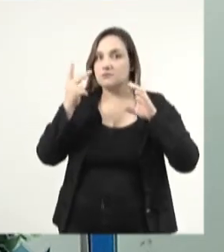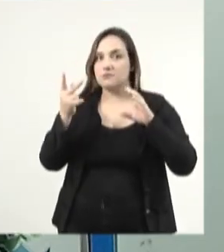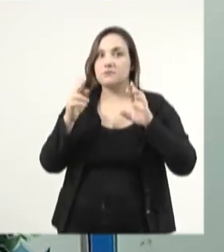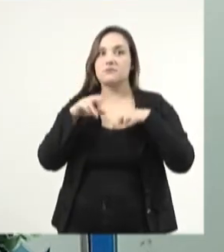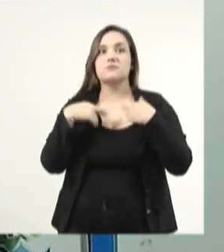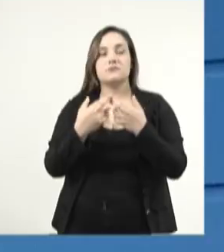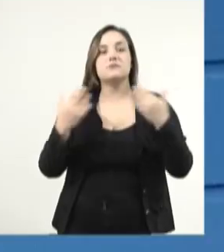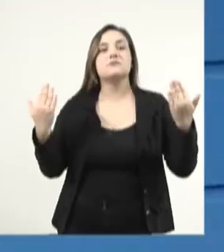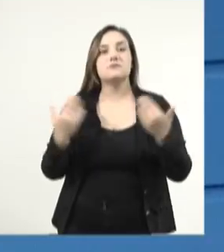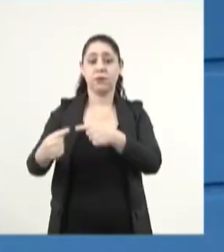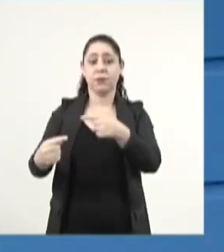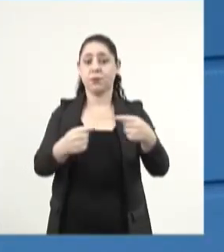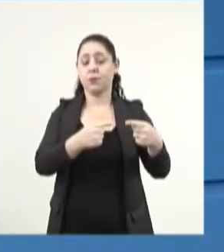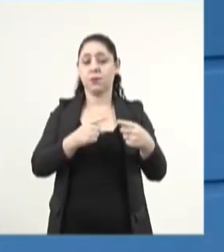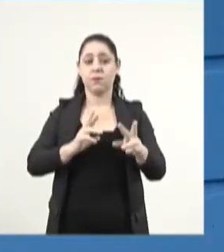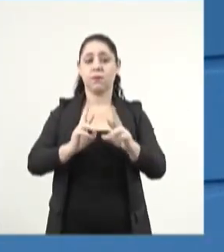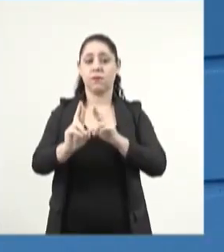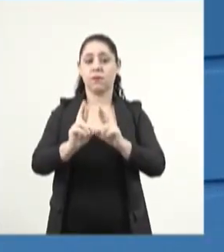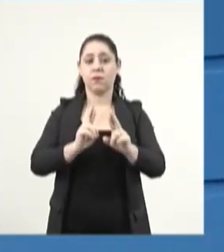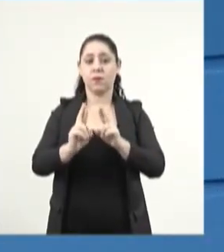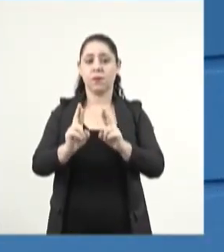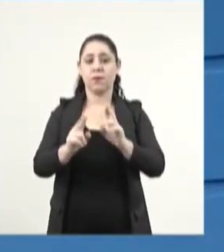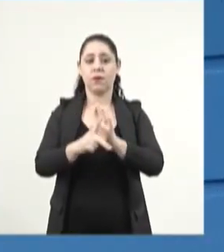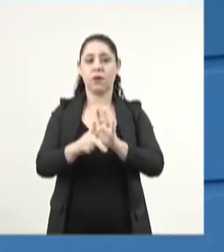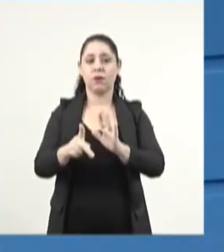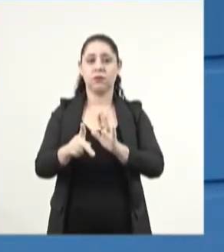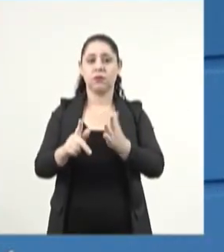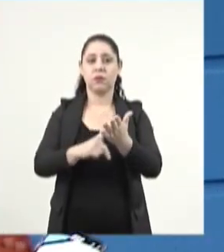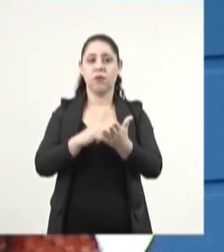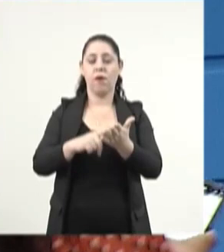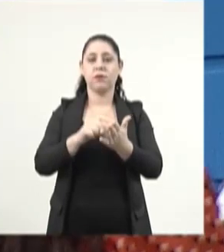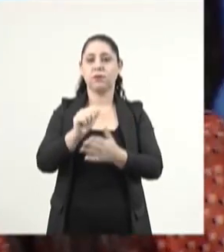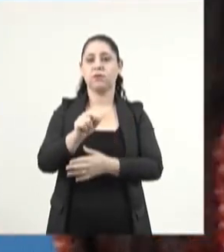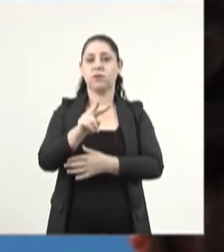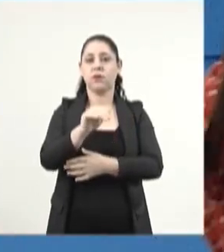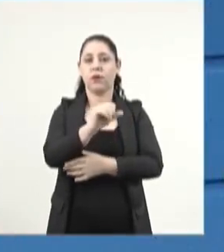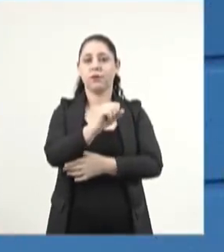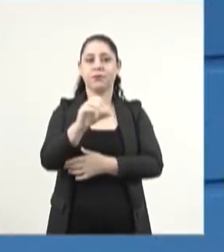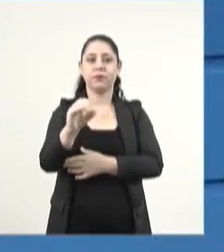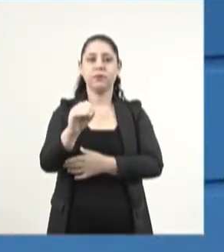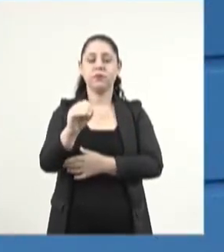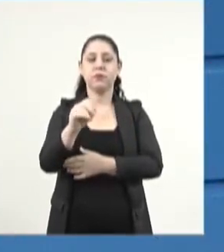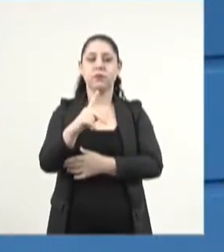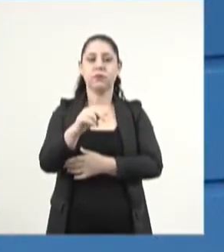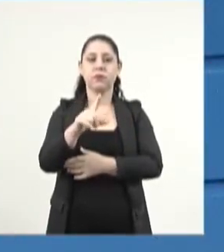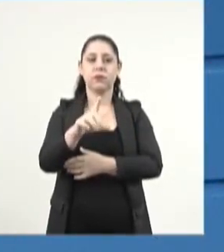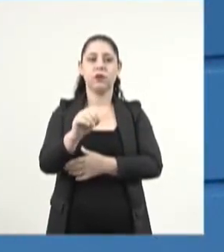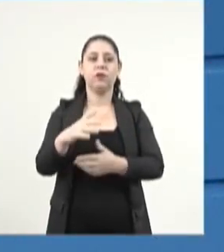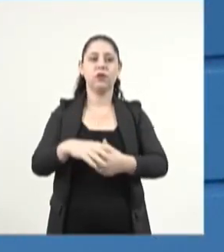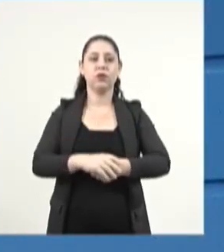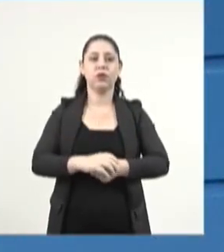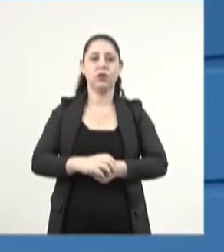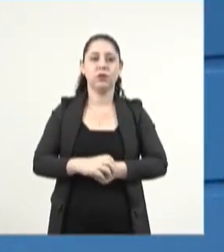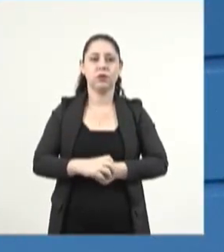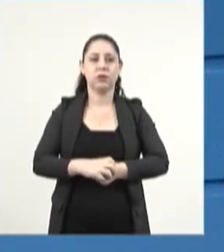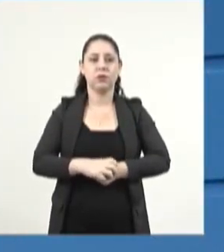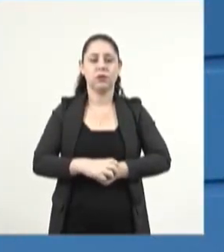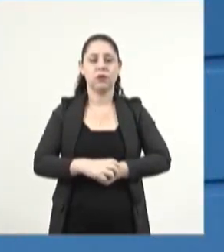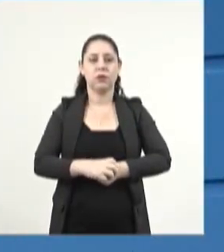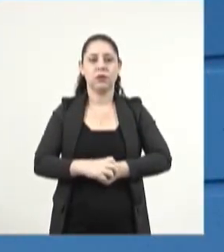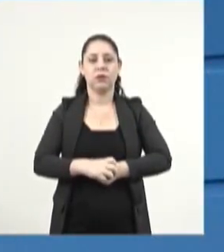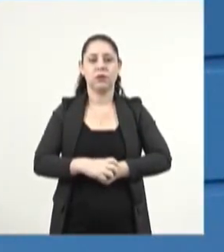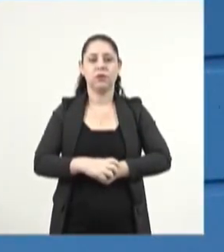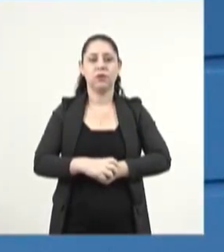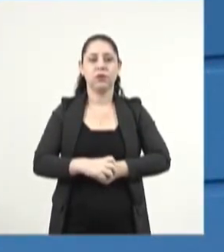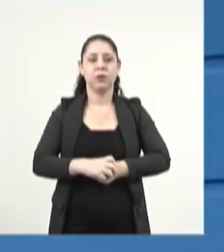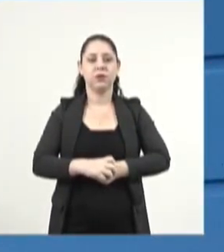hoje. Com relação ao livro Avesso da Pele, a deputada falou agora que acho que a imprensa está